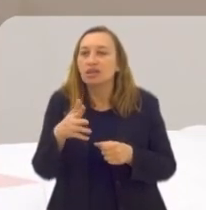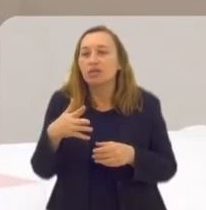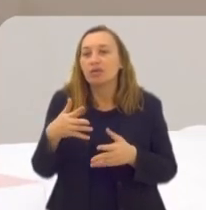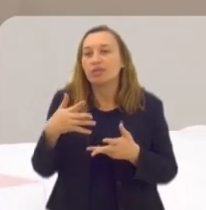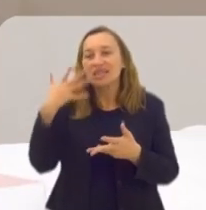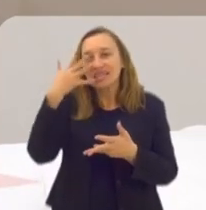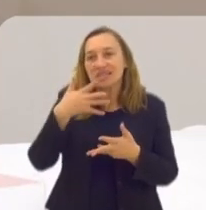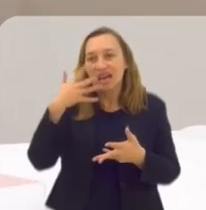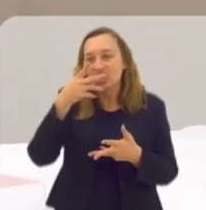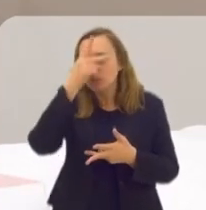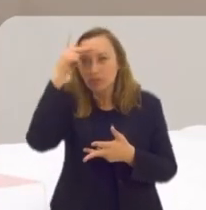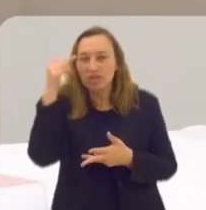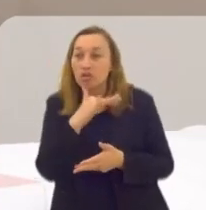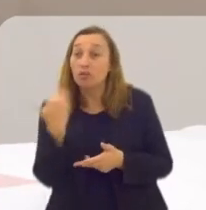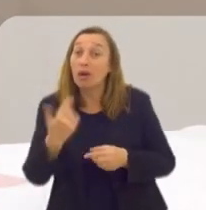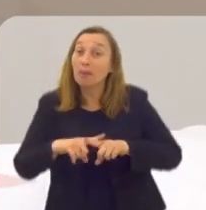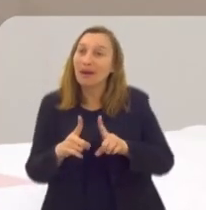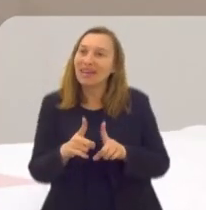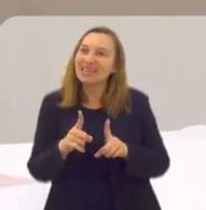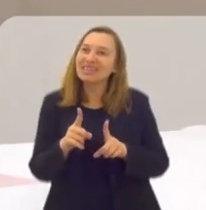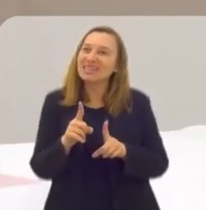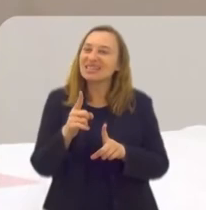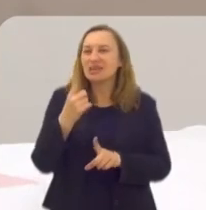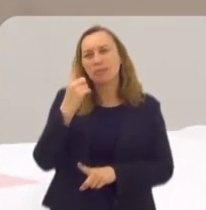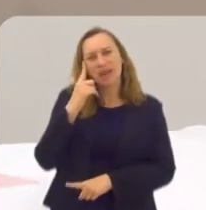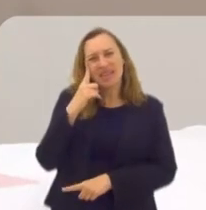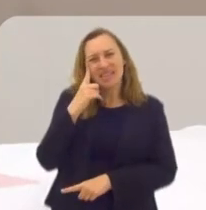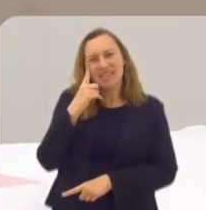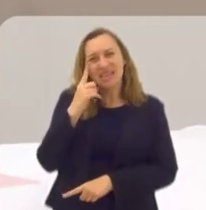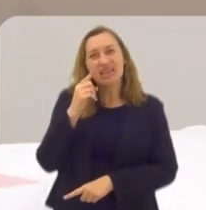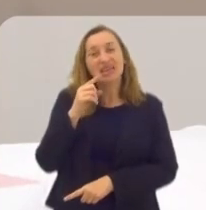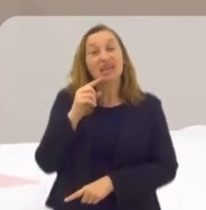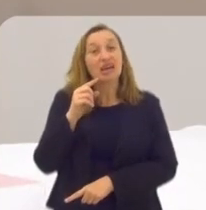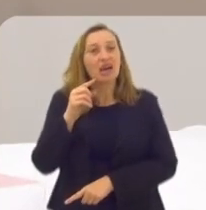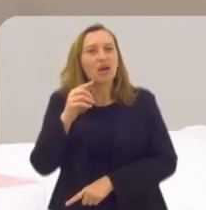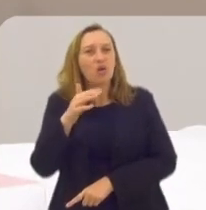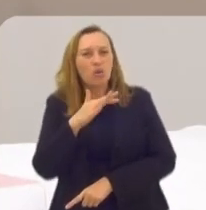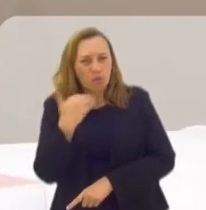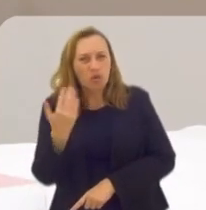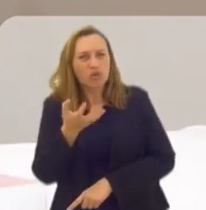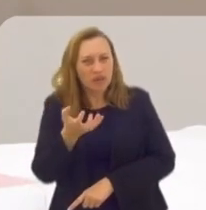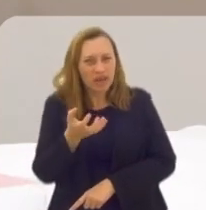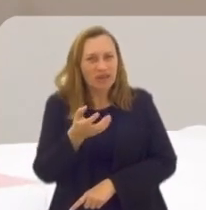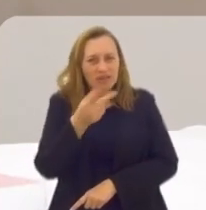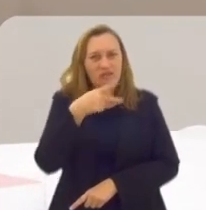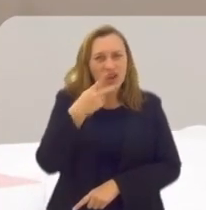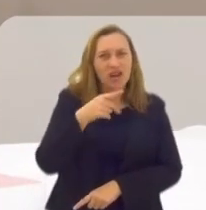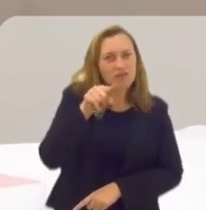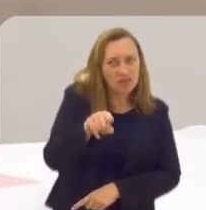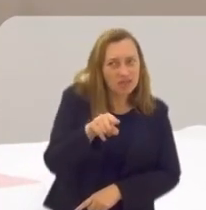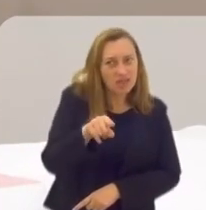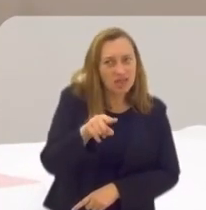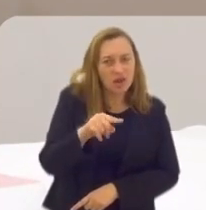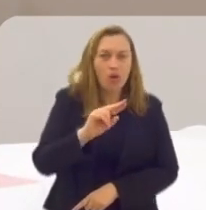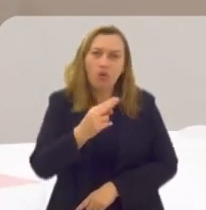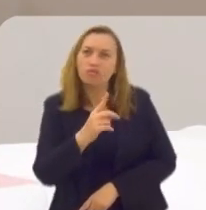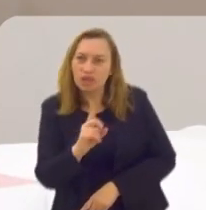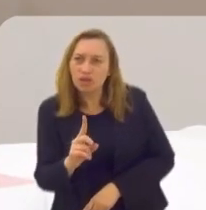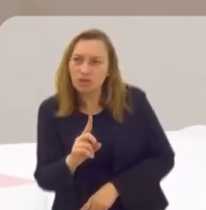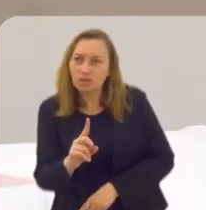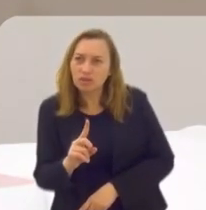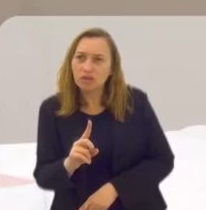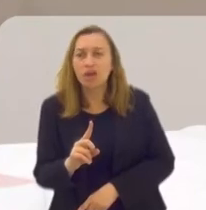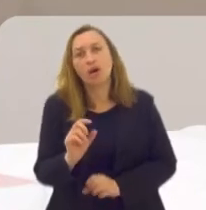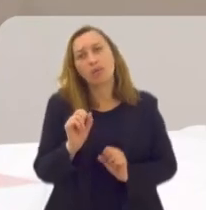alguma coisa da minha mãe. Mas será que é o que ela quer me dizer? Será que é verdade? Então, esse